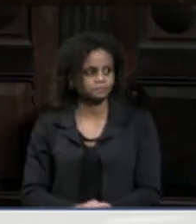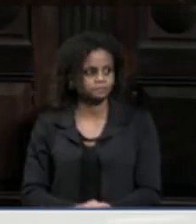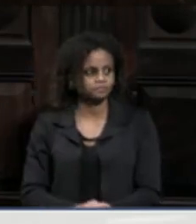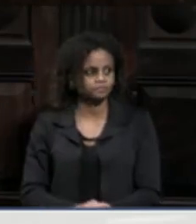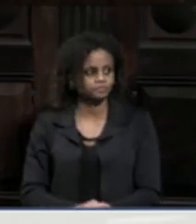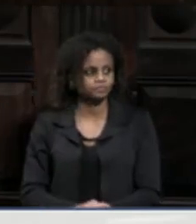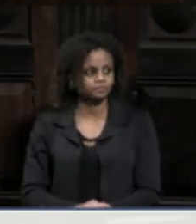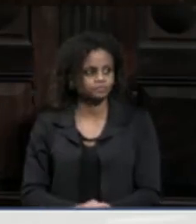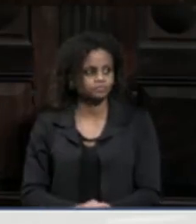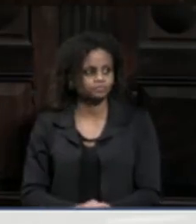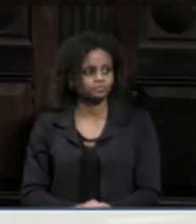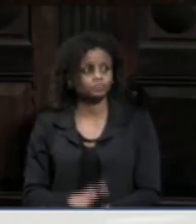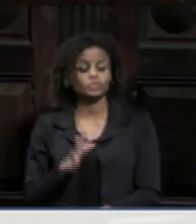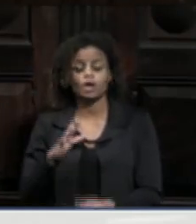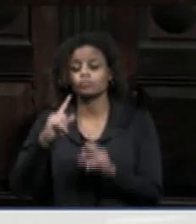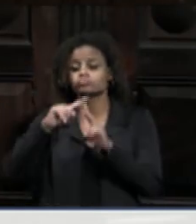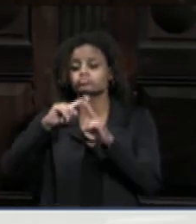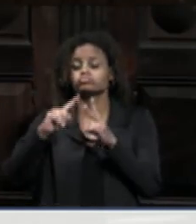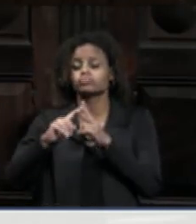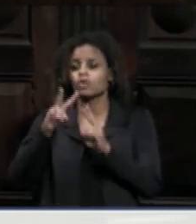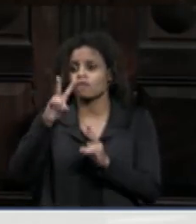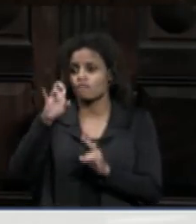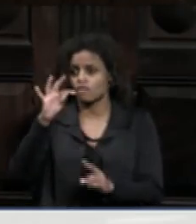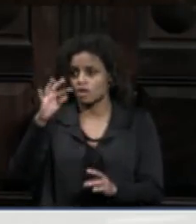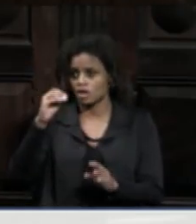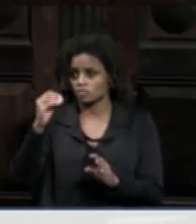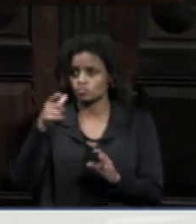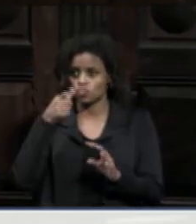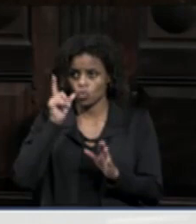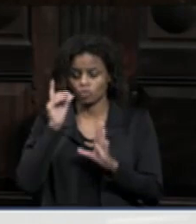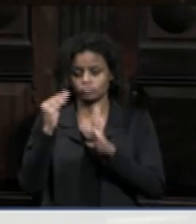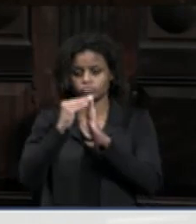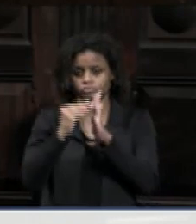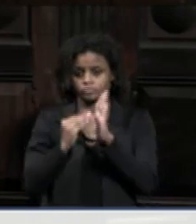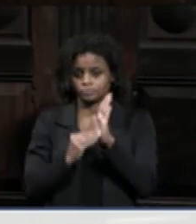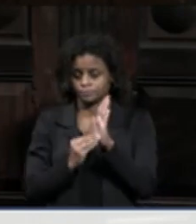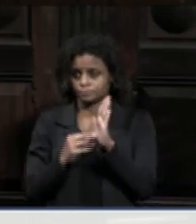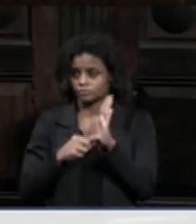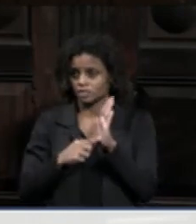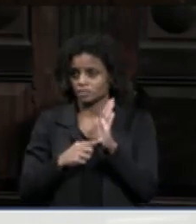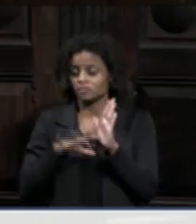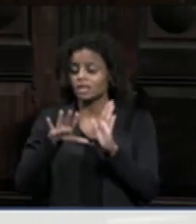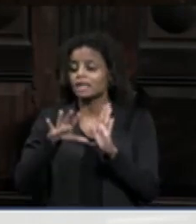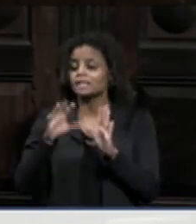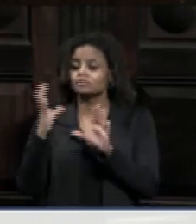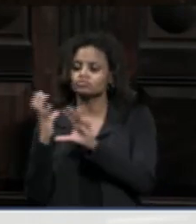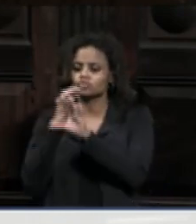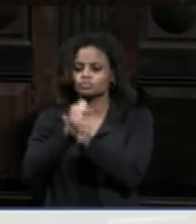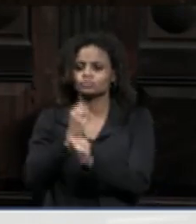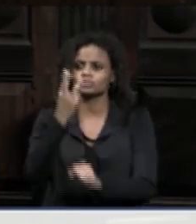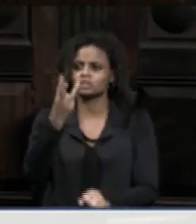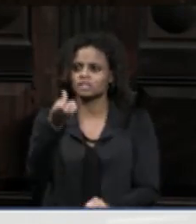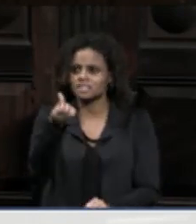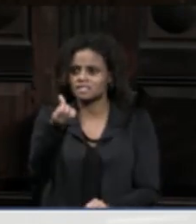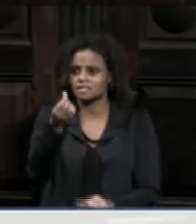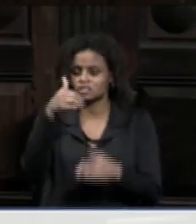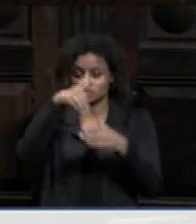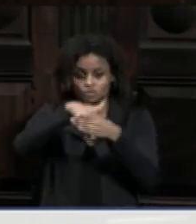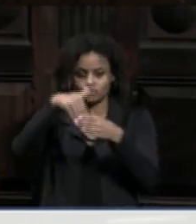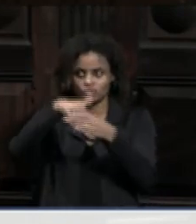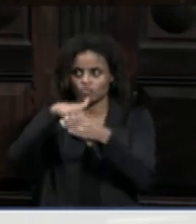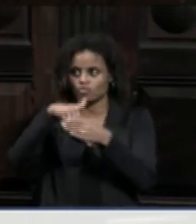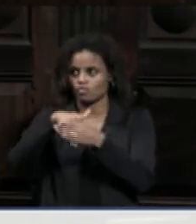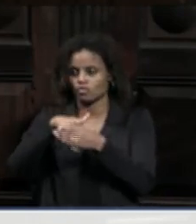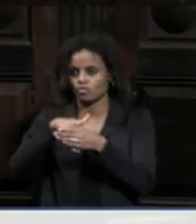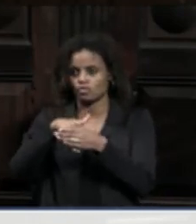Os 2 vetos vieram à pauta e, por 36 votos, exatamente o